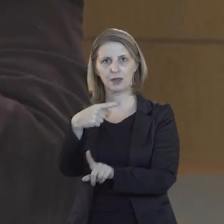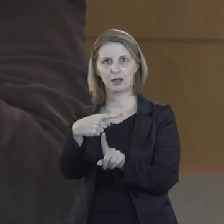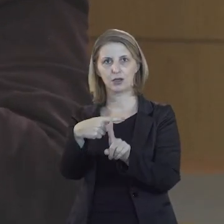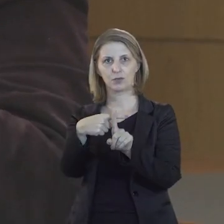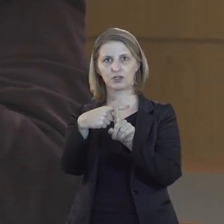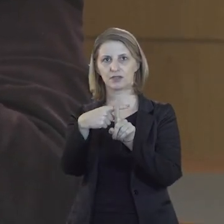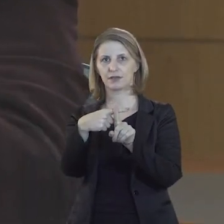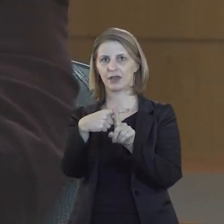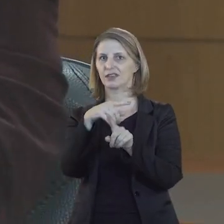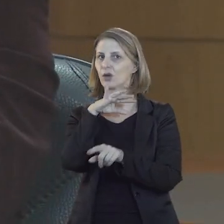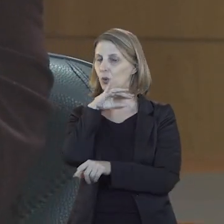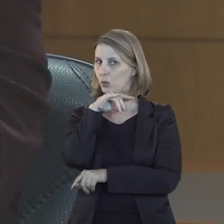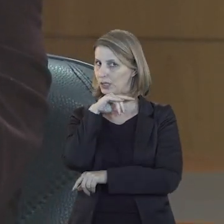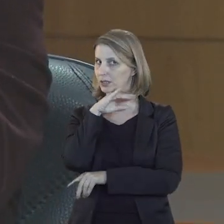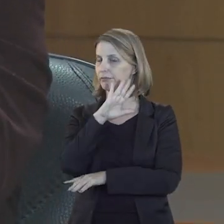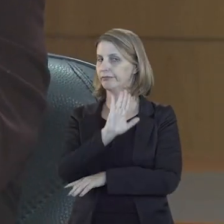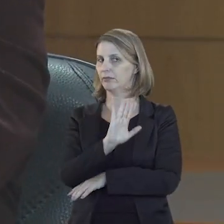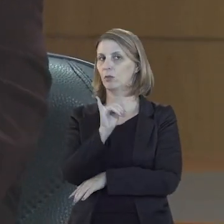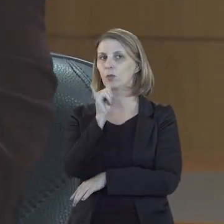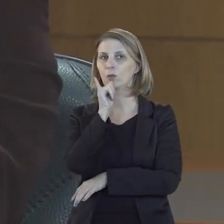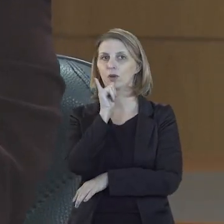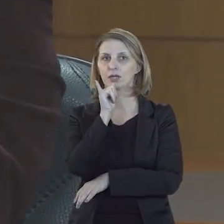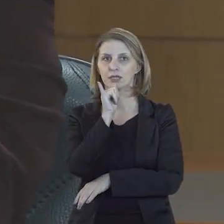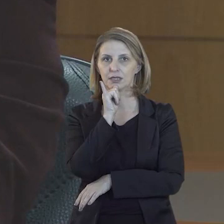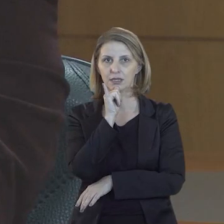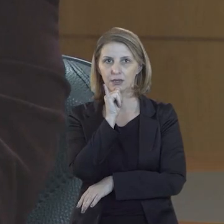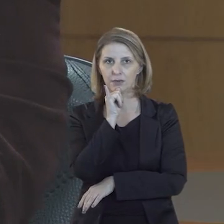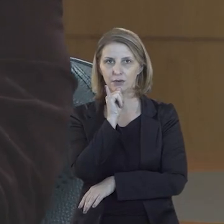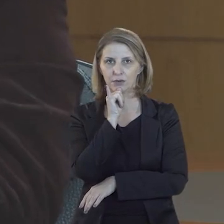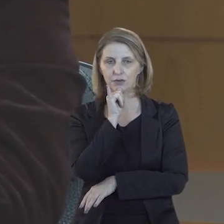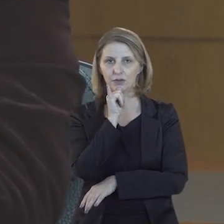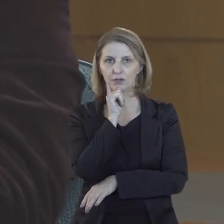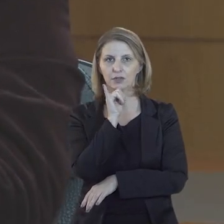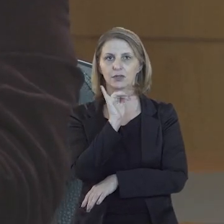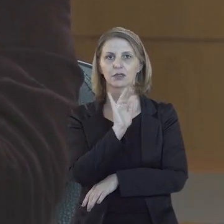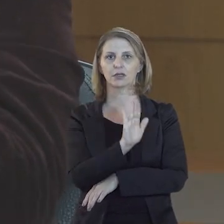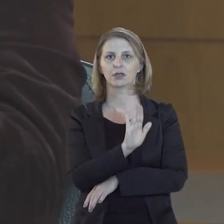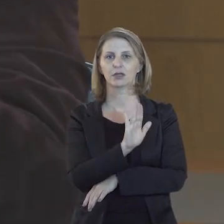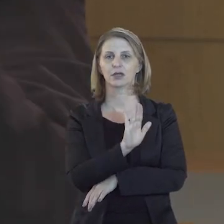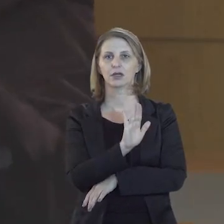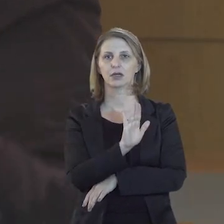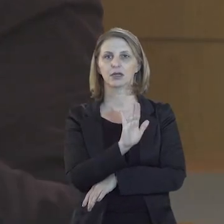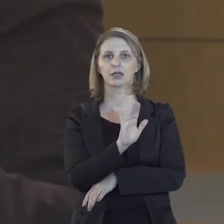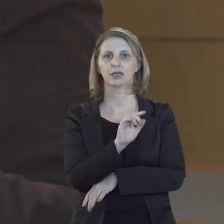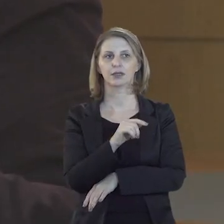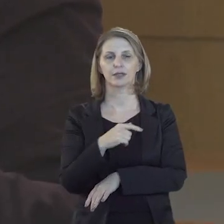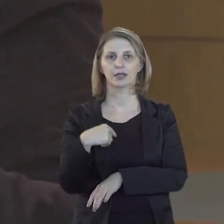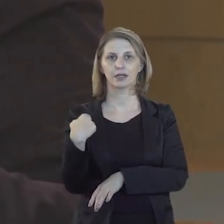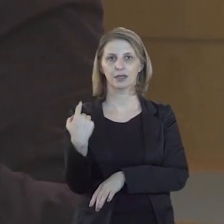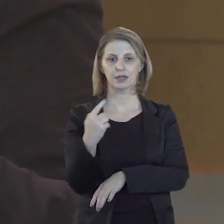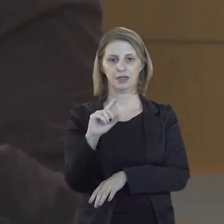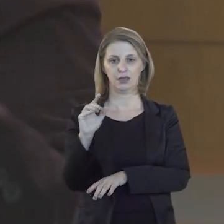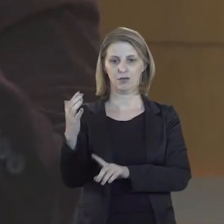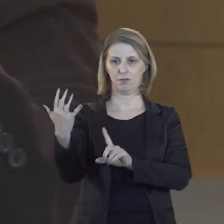ideia de positividade pode ser tóxica. Por exemplo, sou afetado,